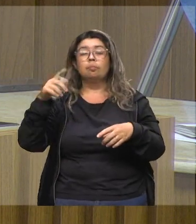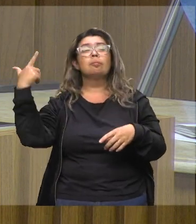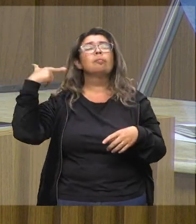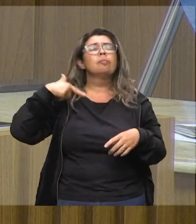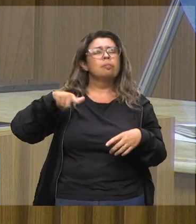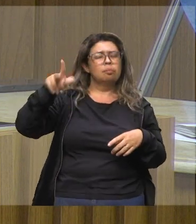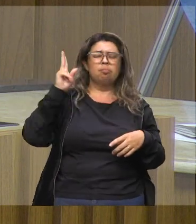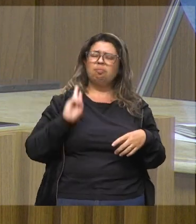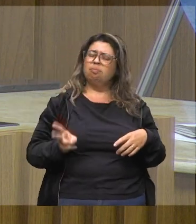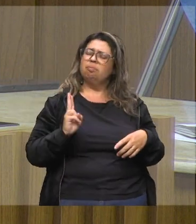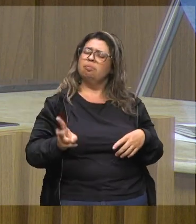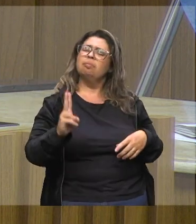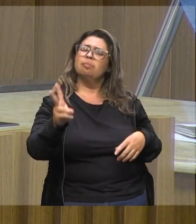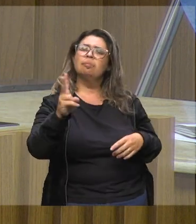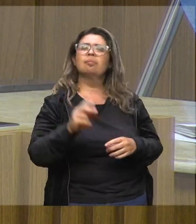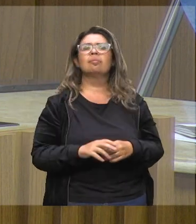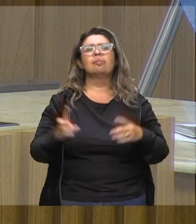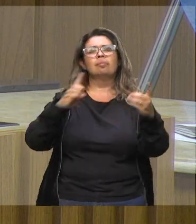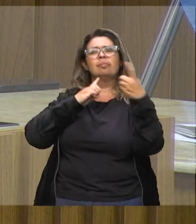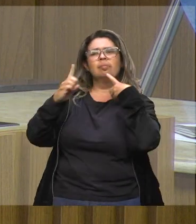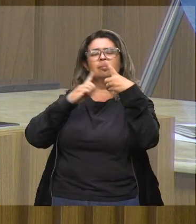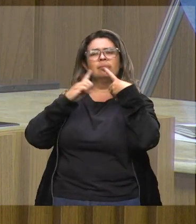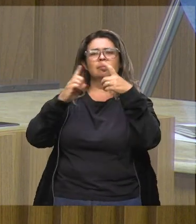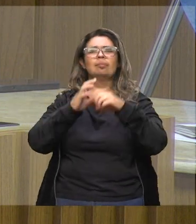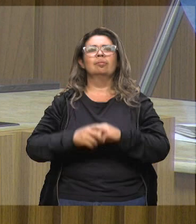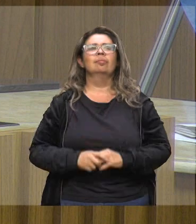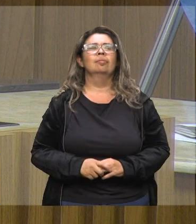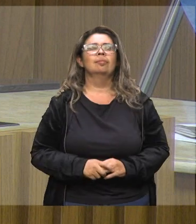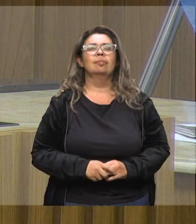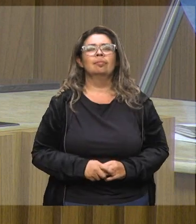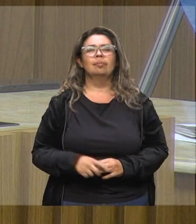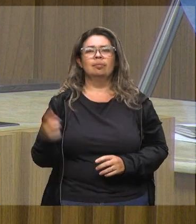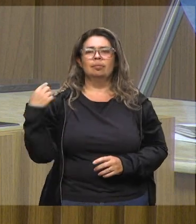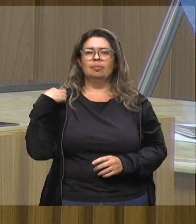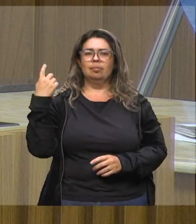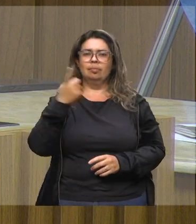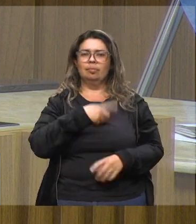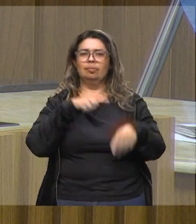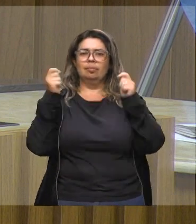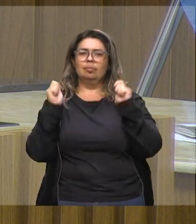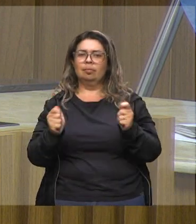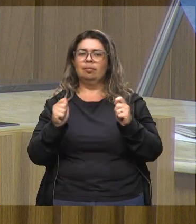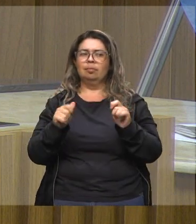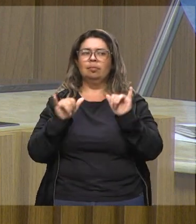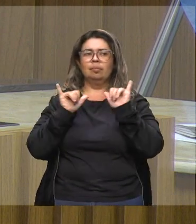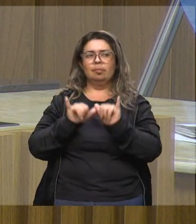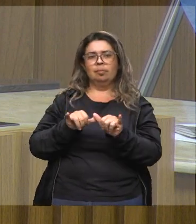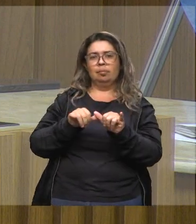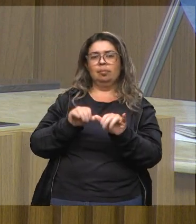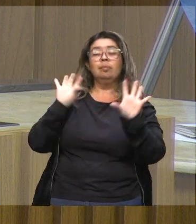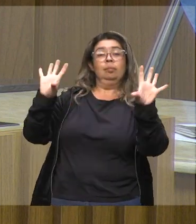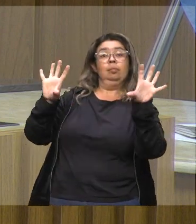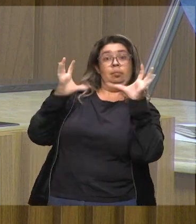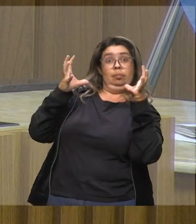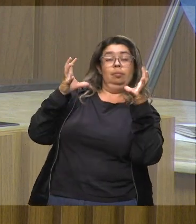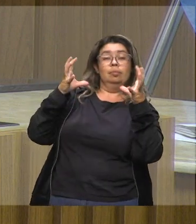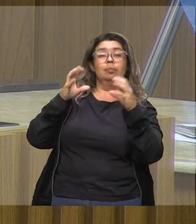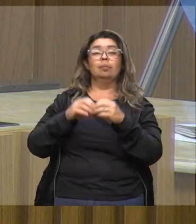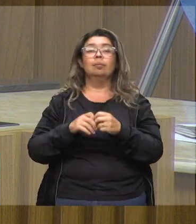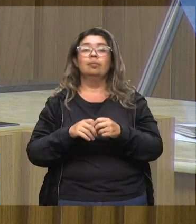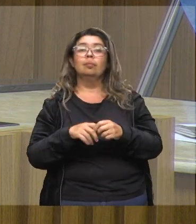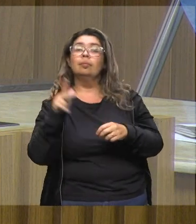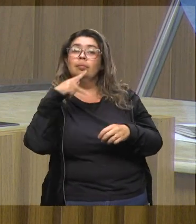contínuo. É uma discussão para a gente poder ficar sempre alertando as